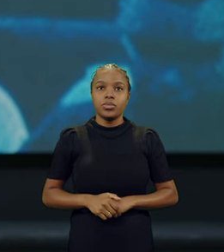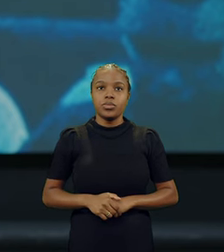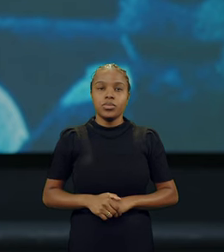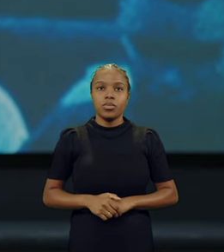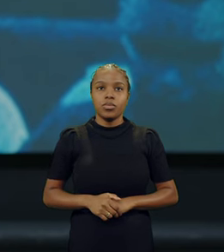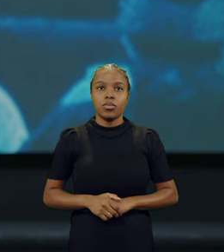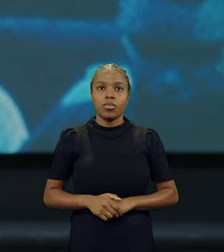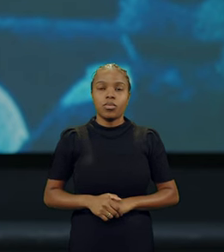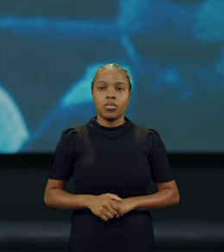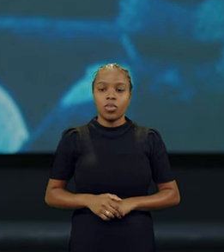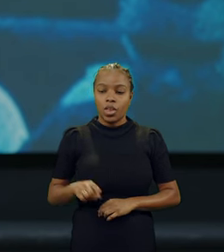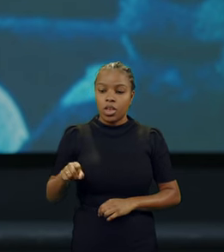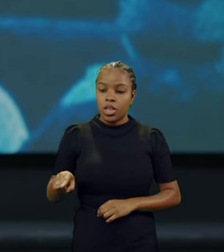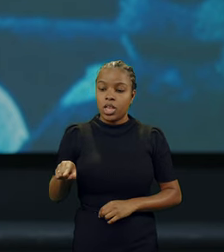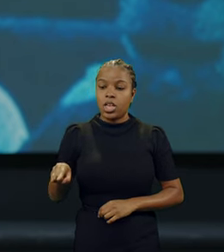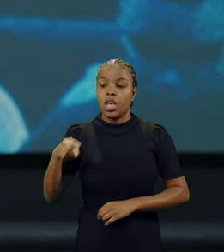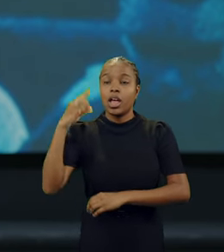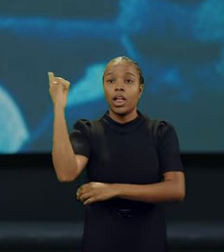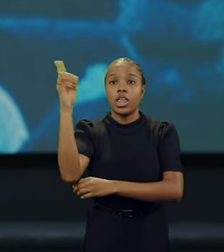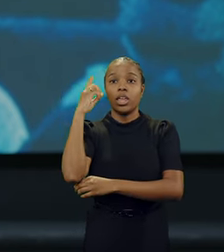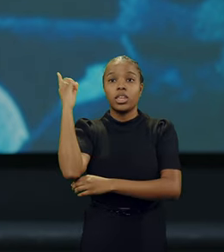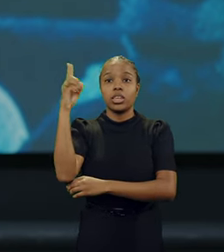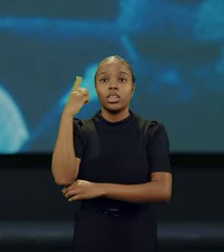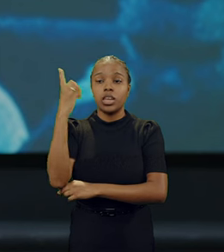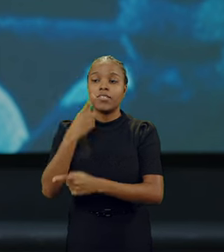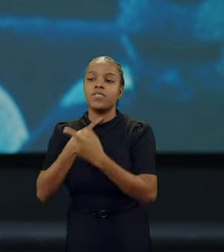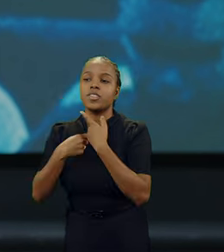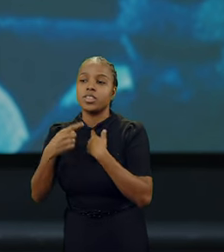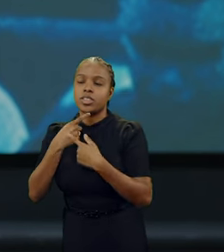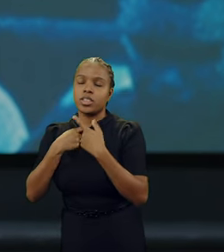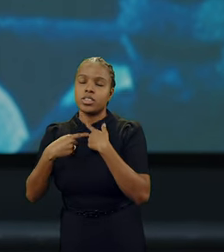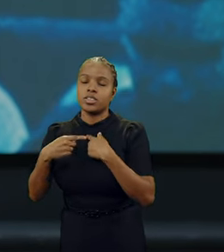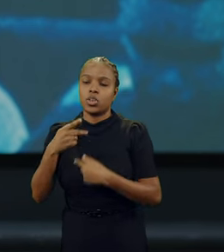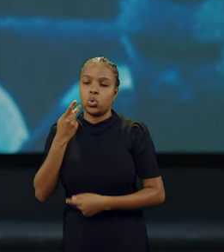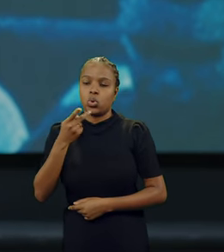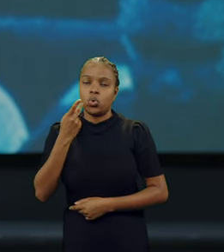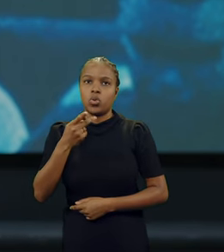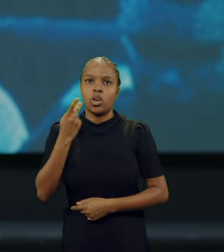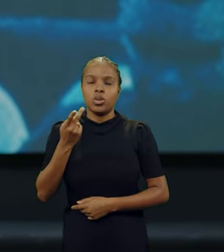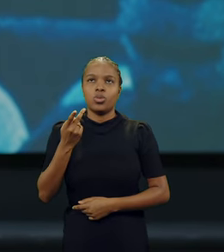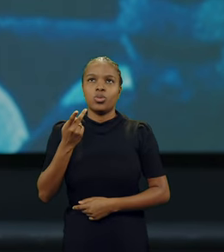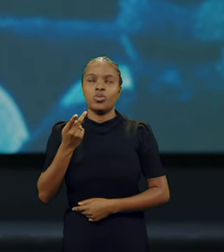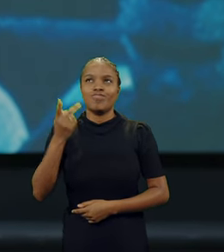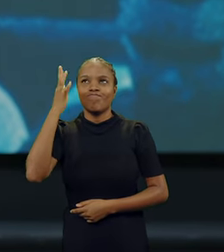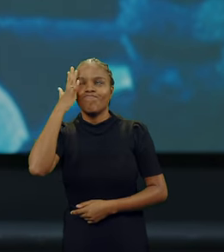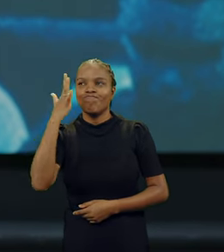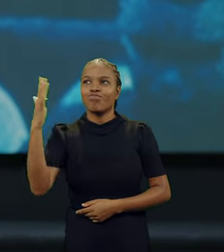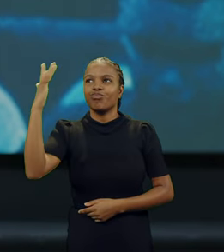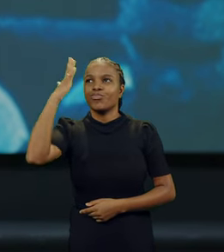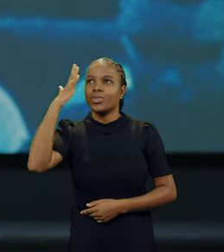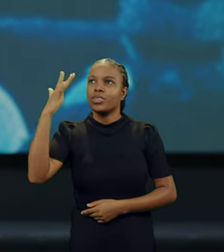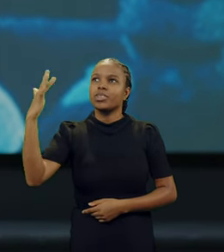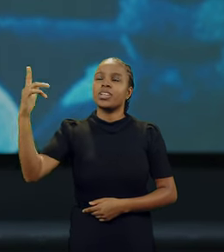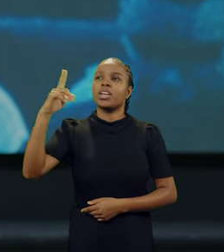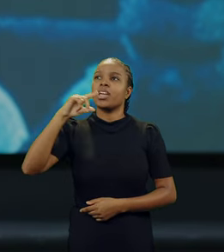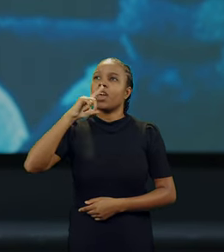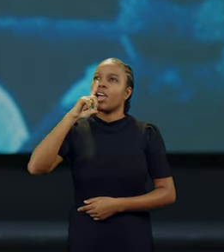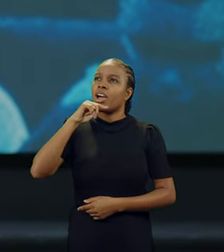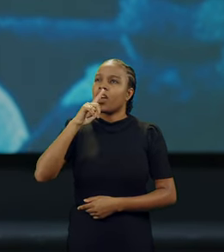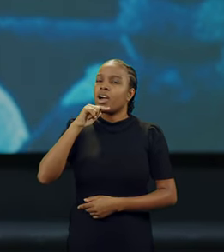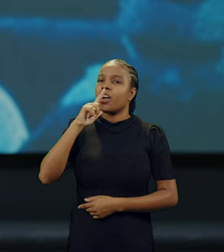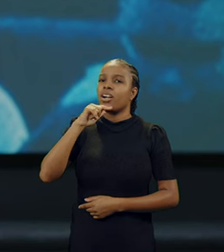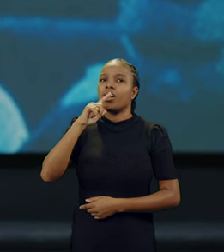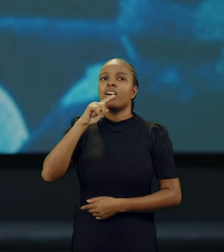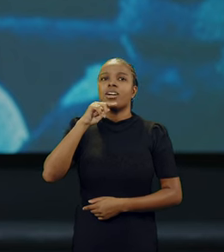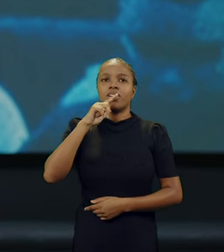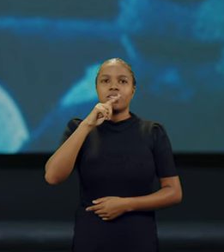teve Davi desejo e disse: quem me dera beber da água da